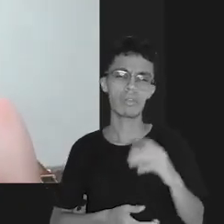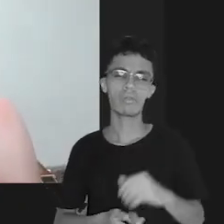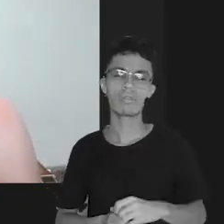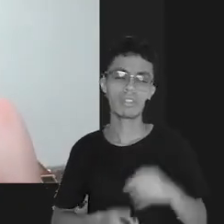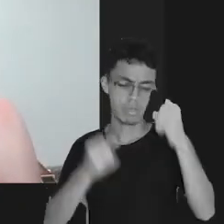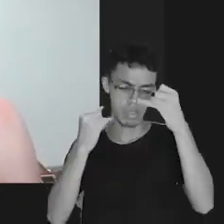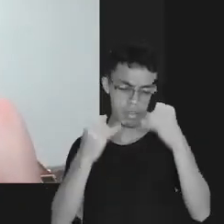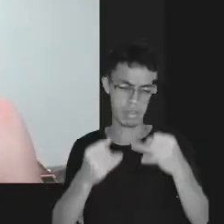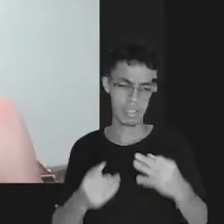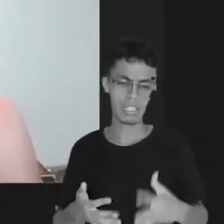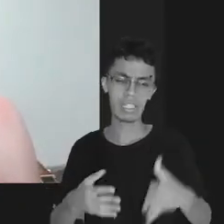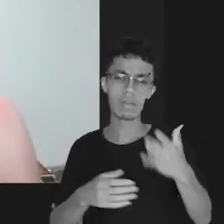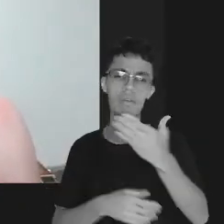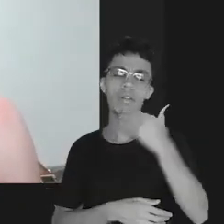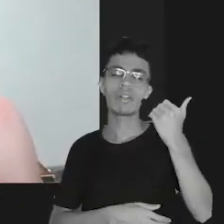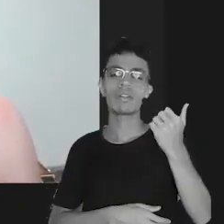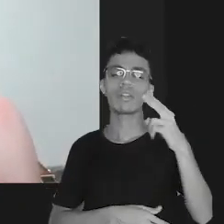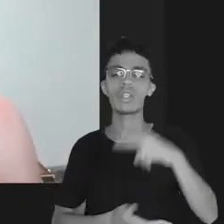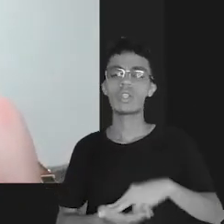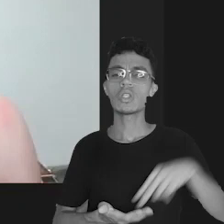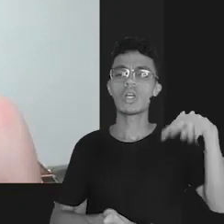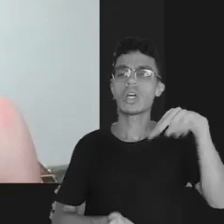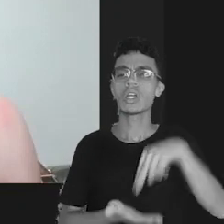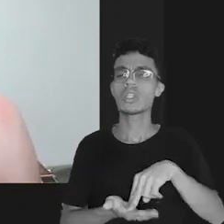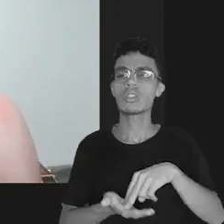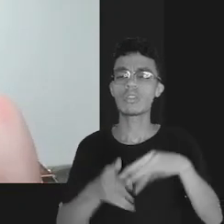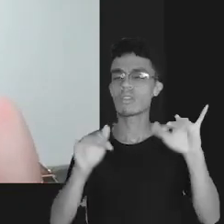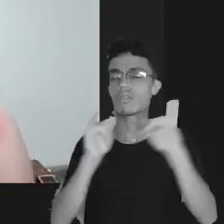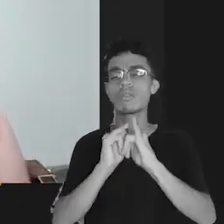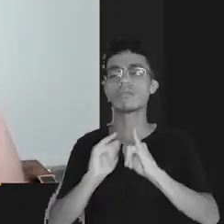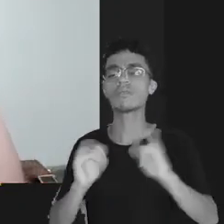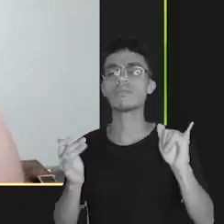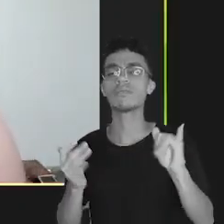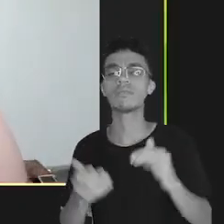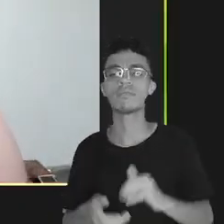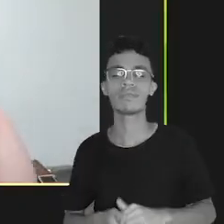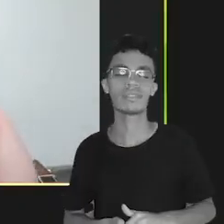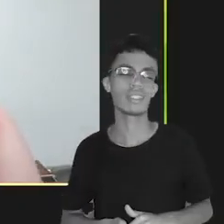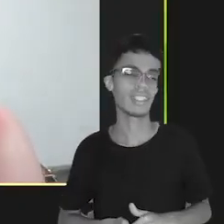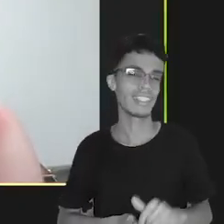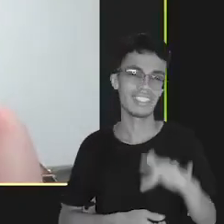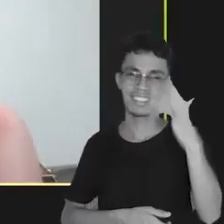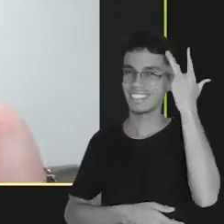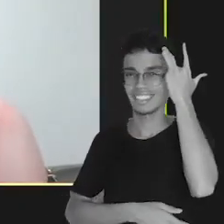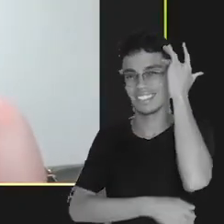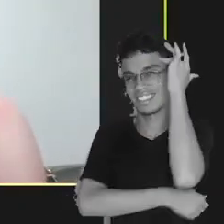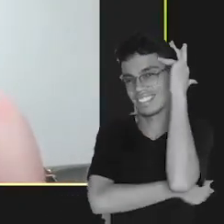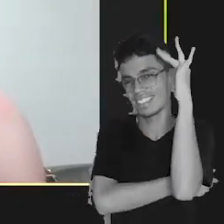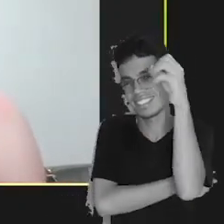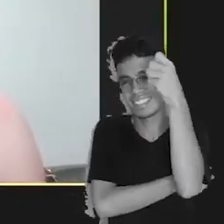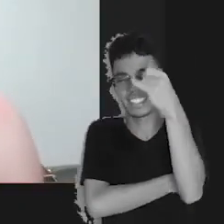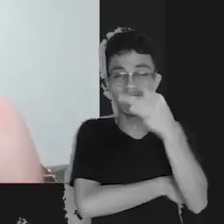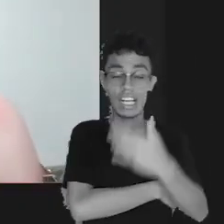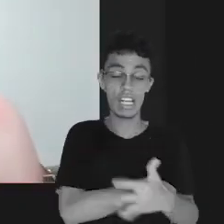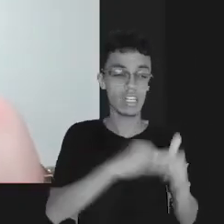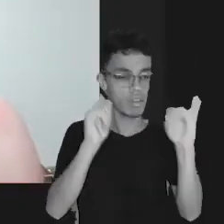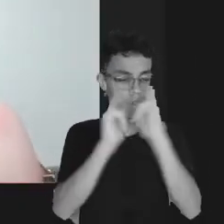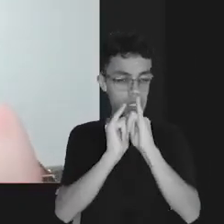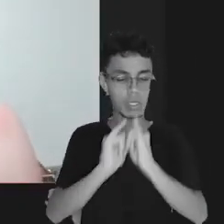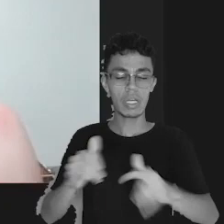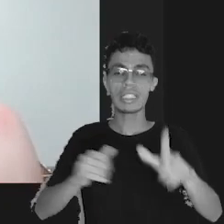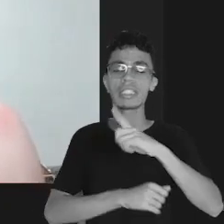Exemplificai. Saltai como ele o faz. Eu não saberia. Dizeis que tem